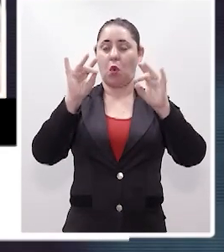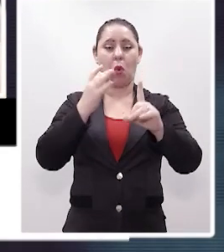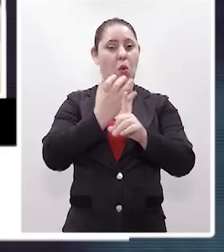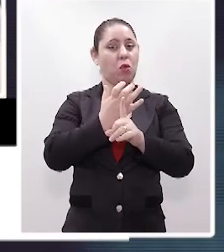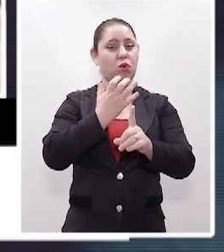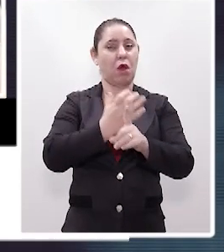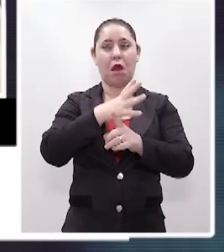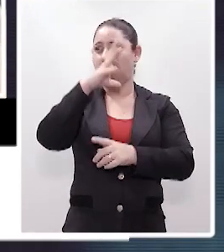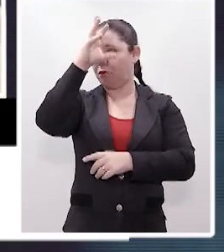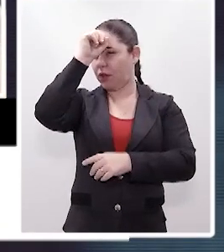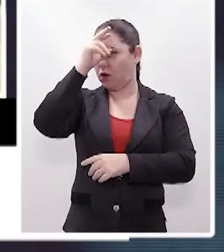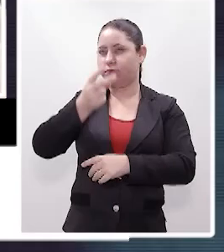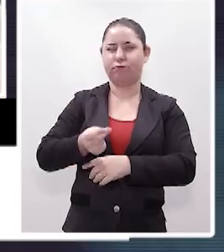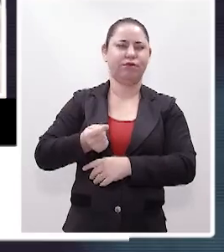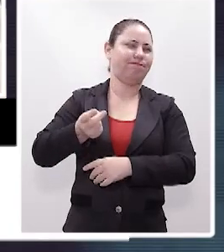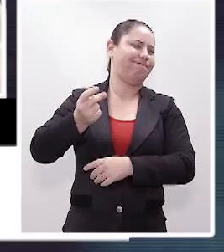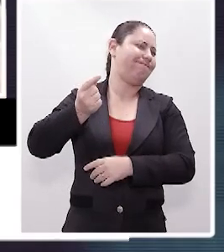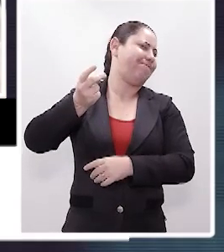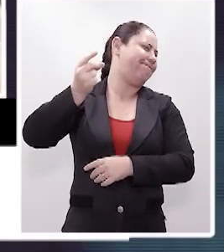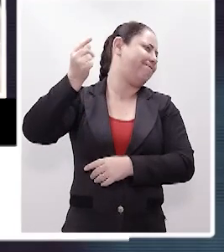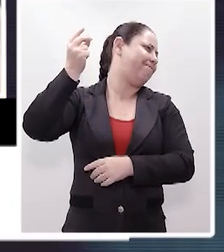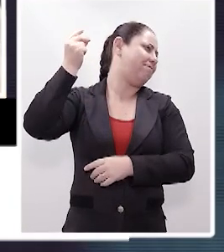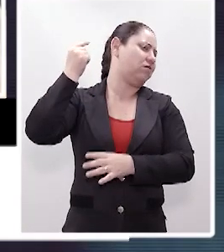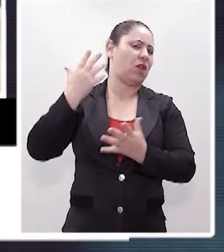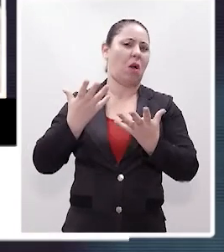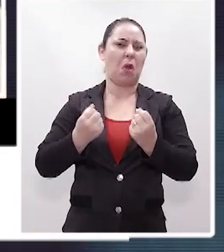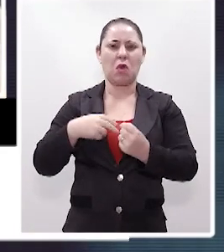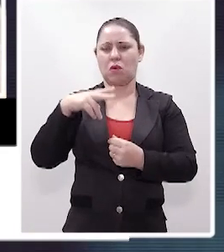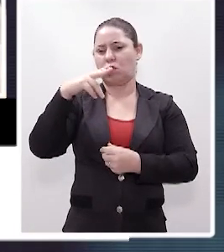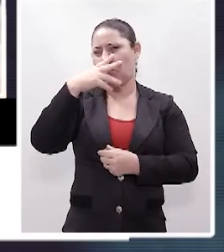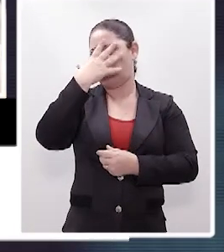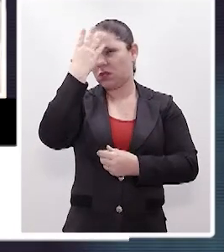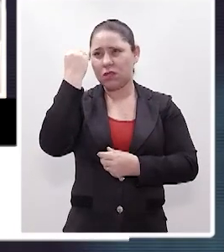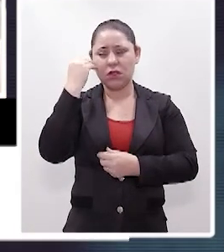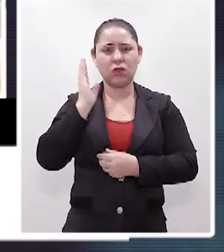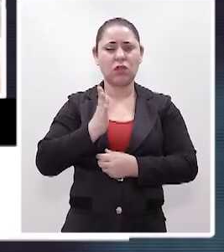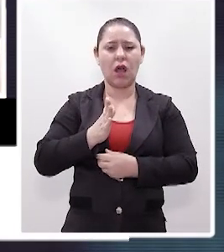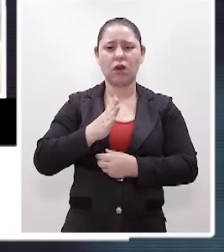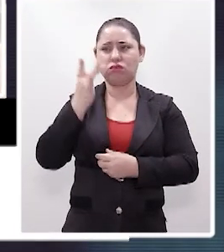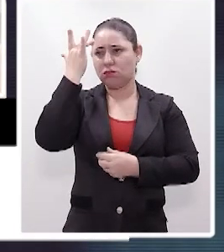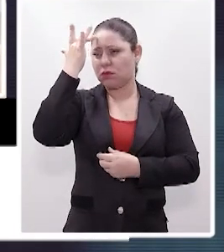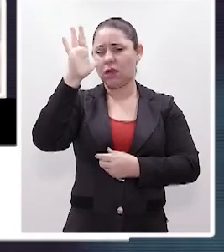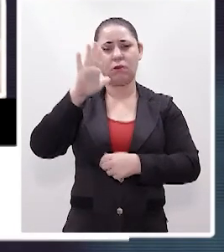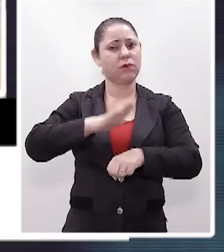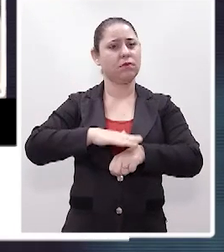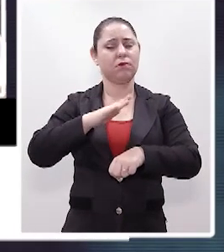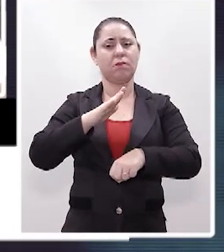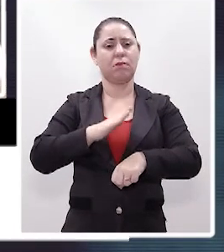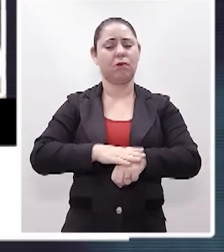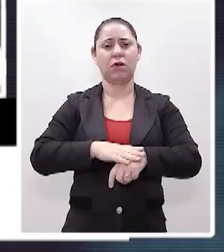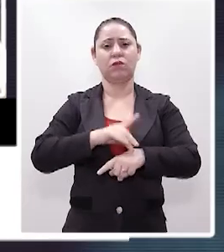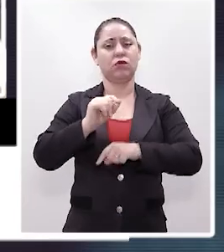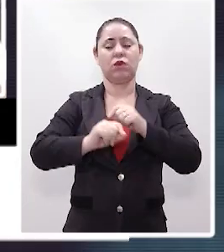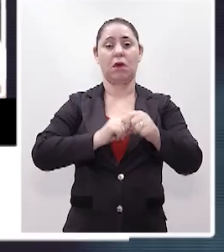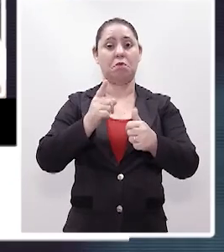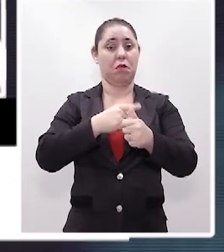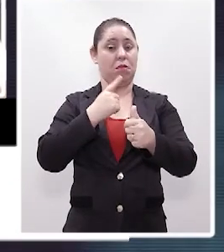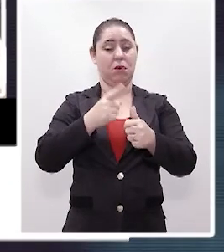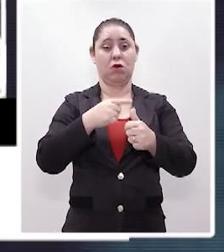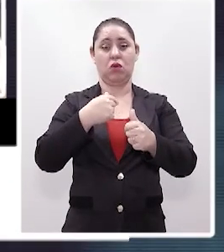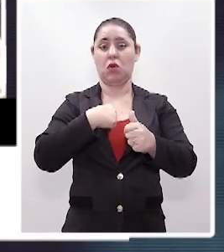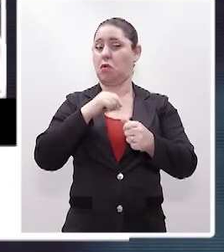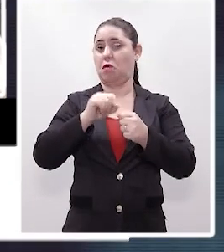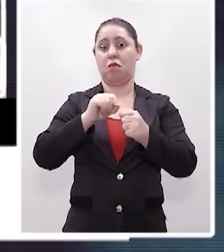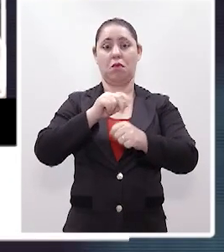que a gente aprendeu há quantos anos, né? Então, que a gente não lembra mais, não sabe mais. Primeiro que eu